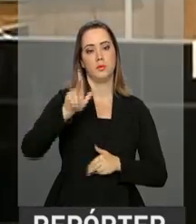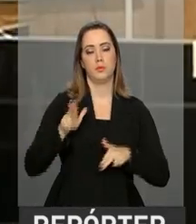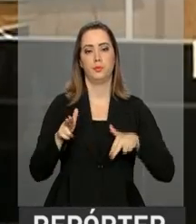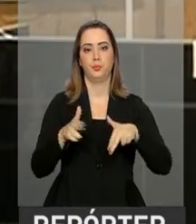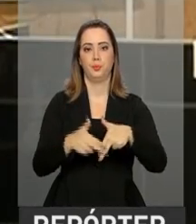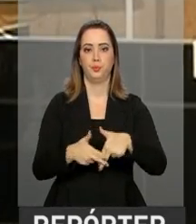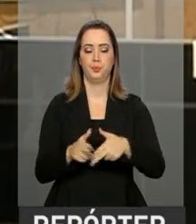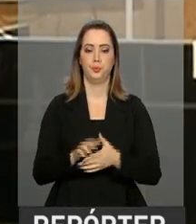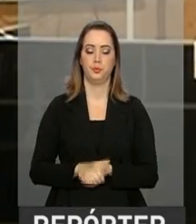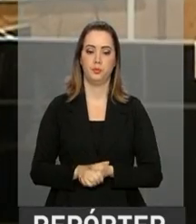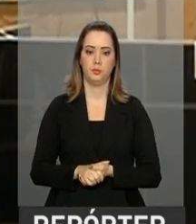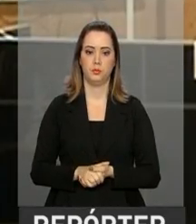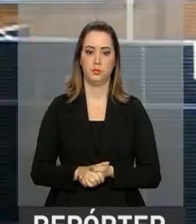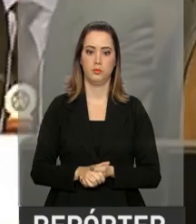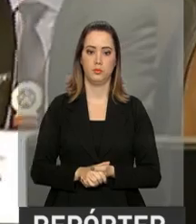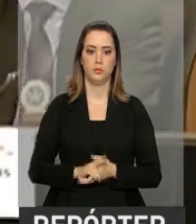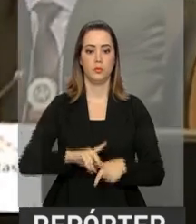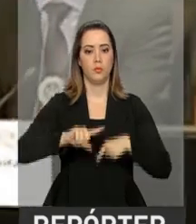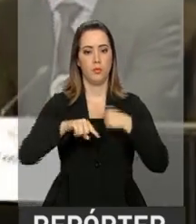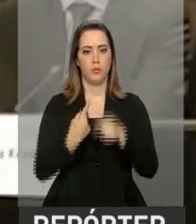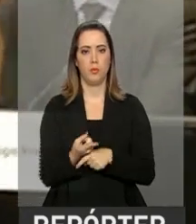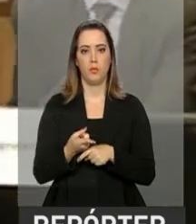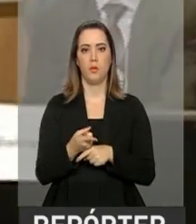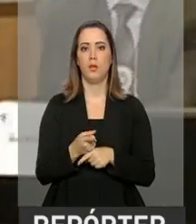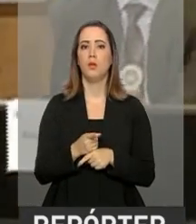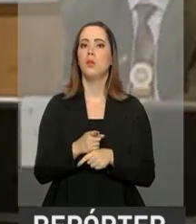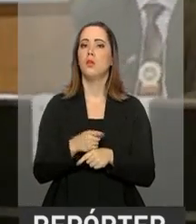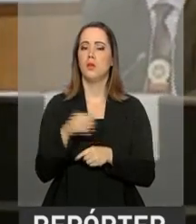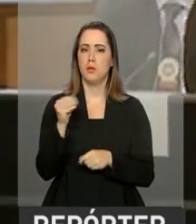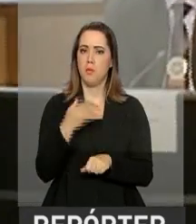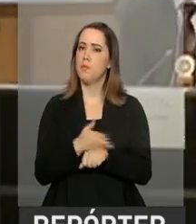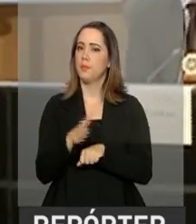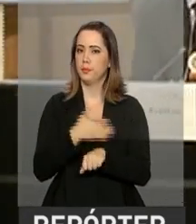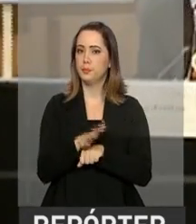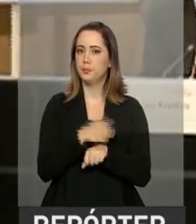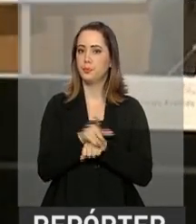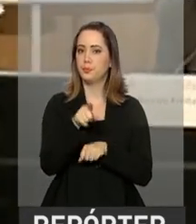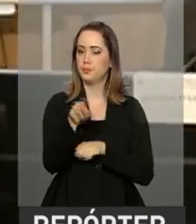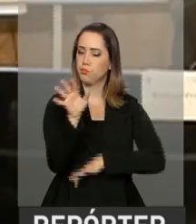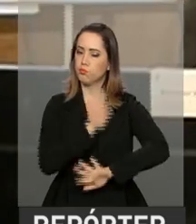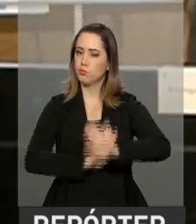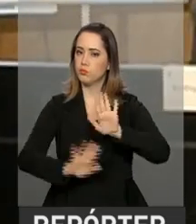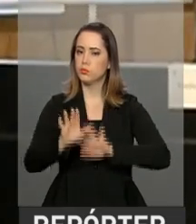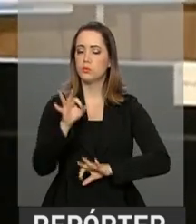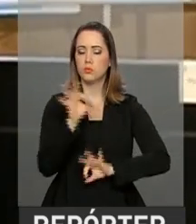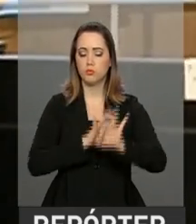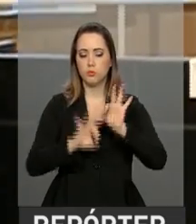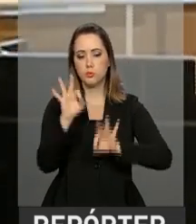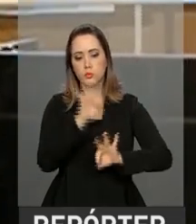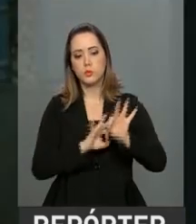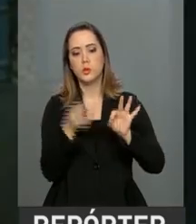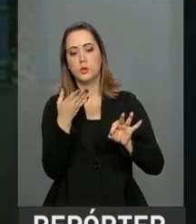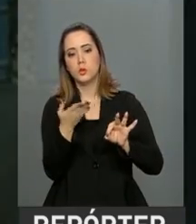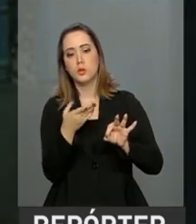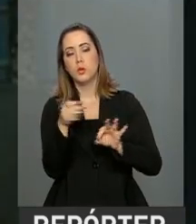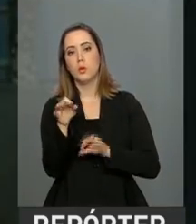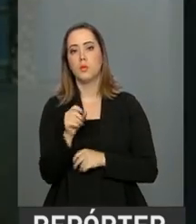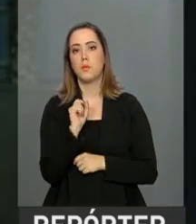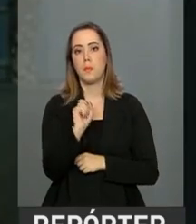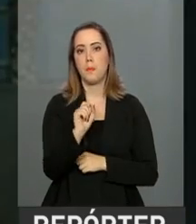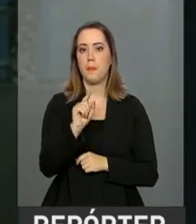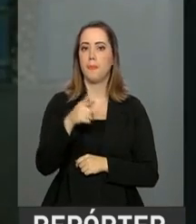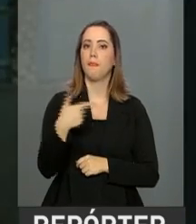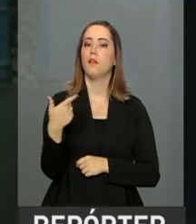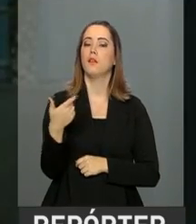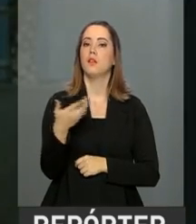terrorismo depois do exercício foi feito um balanço do simulado operacional no Aeroporto Internacional do Galeão Segundo a